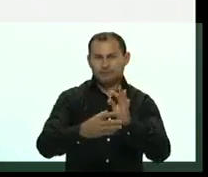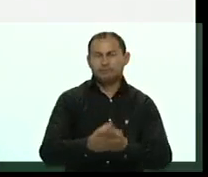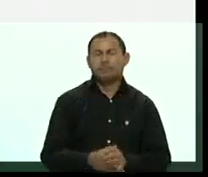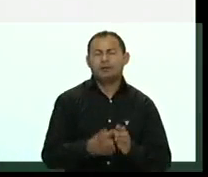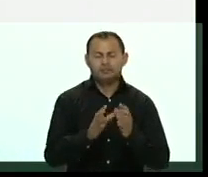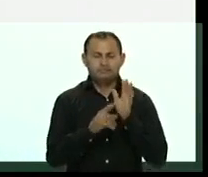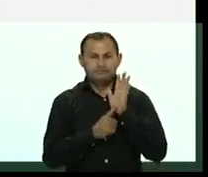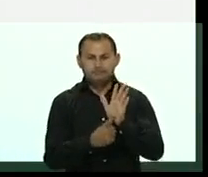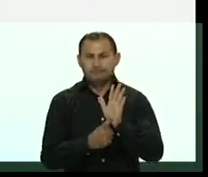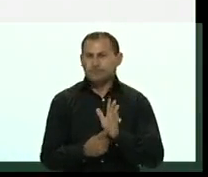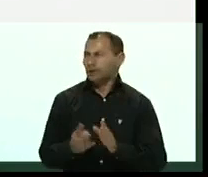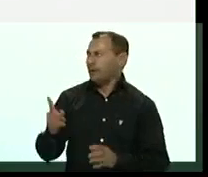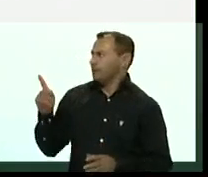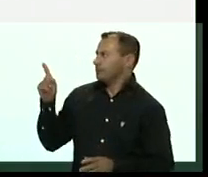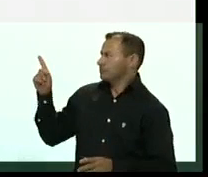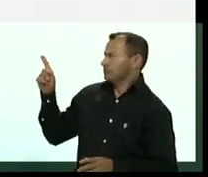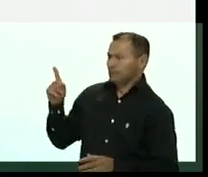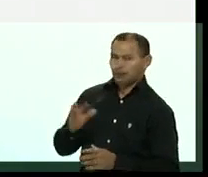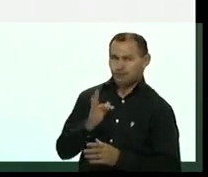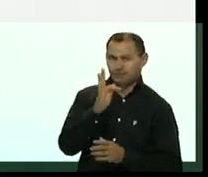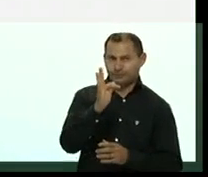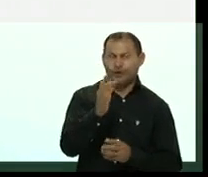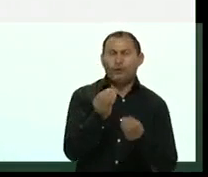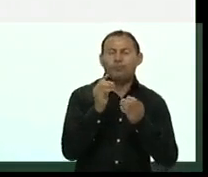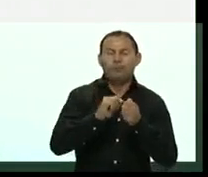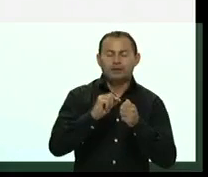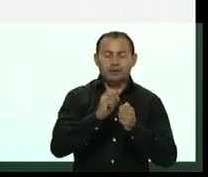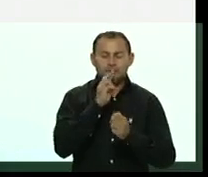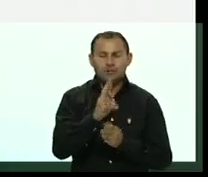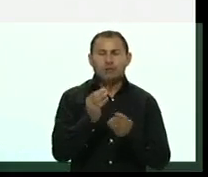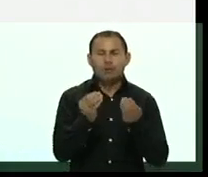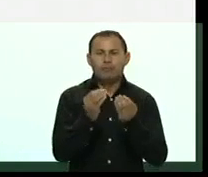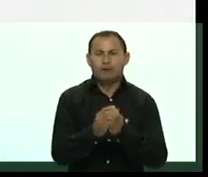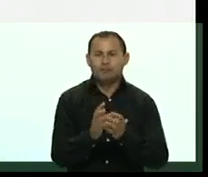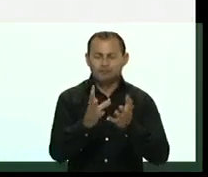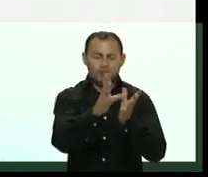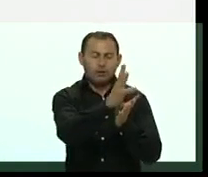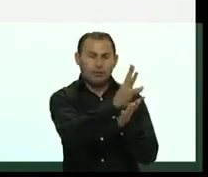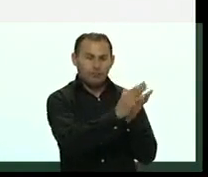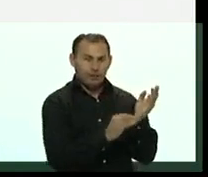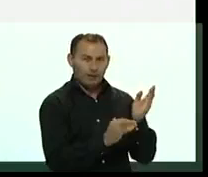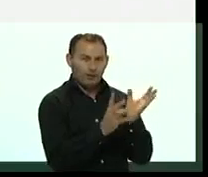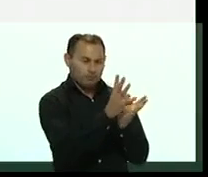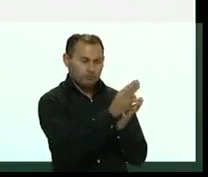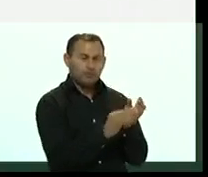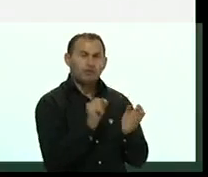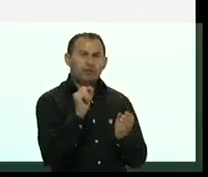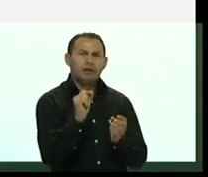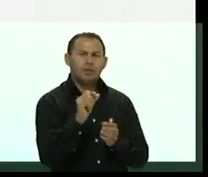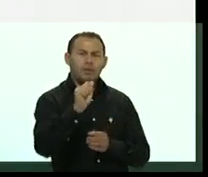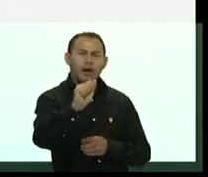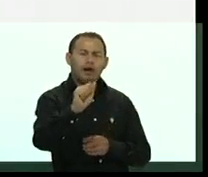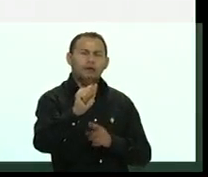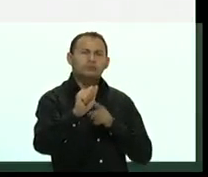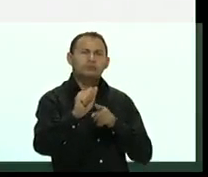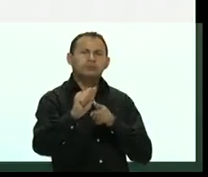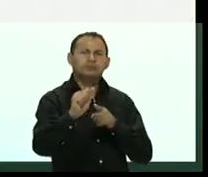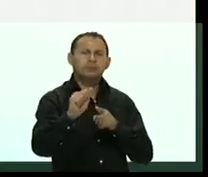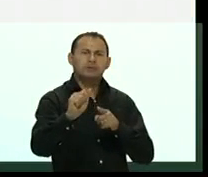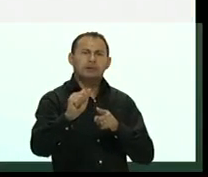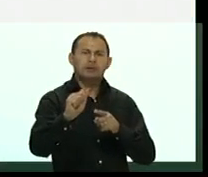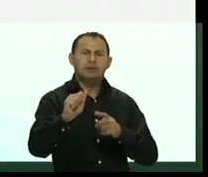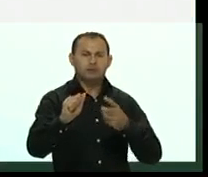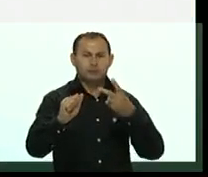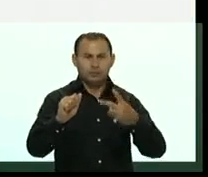é o que está aparecendo ali na nossa função. Como que nós fazemos para resolver isso? Vamos só copiar. Quem que é o meu a? É o